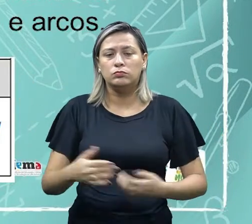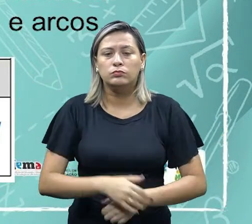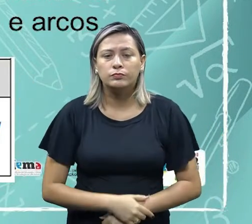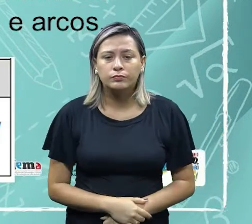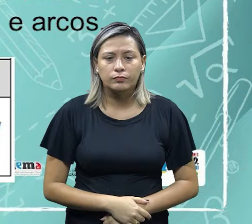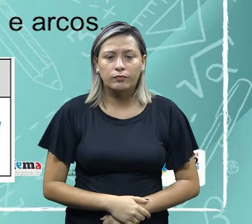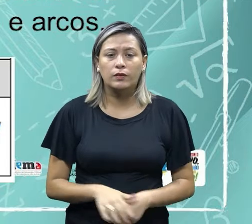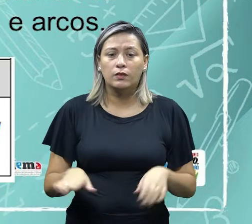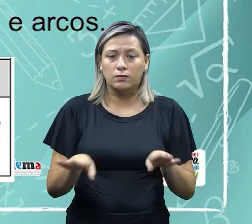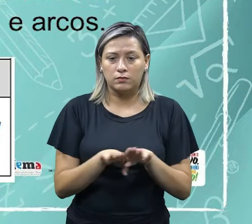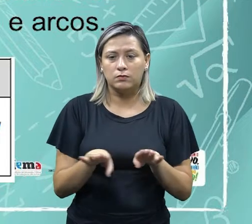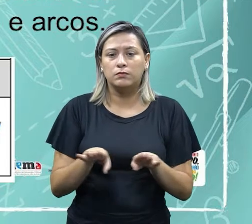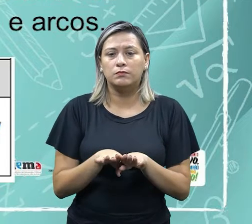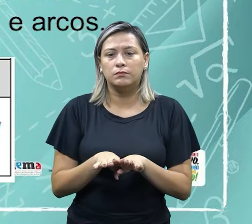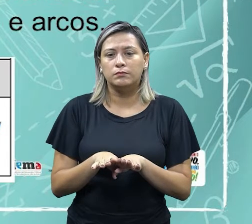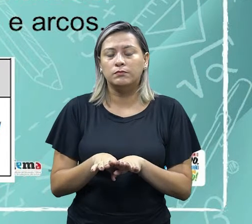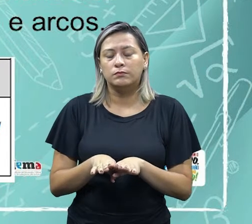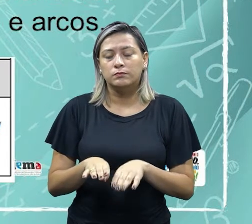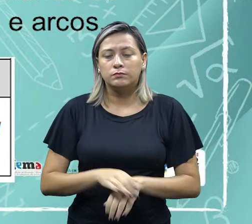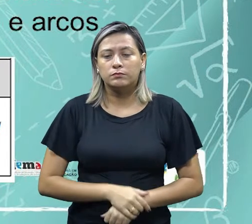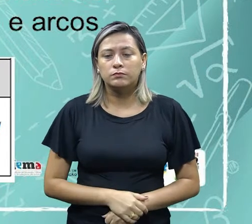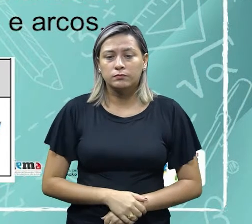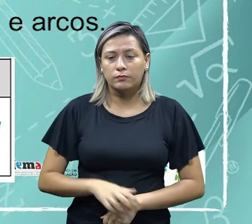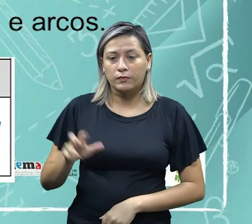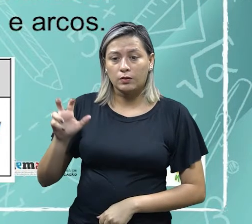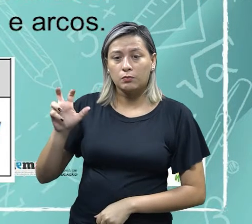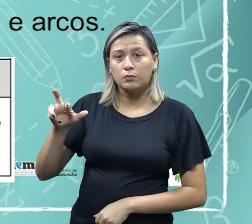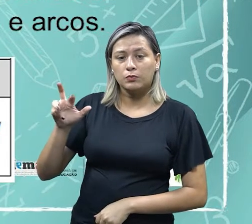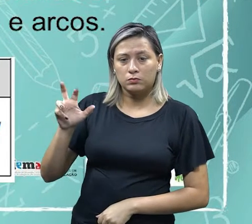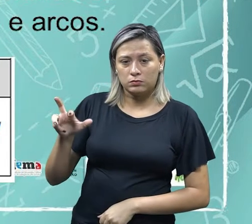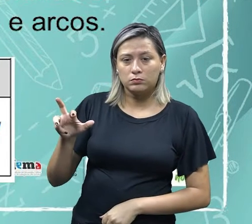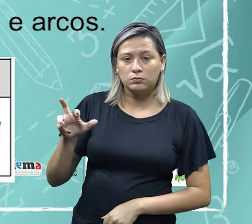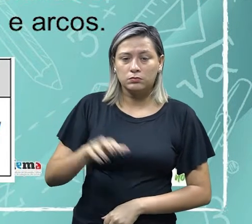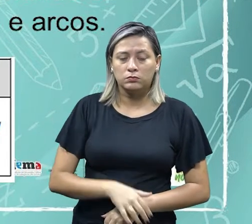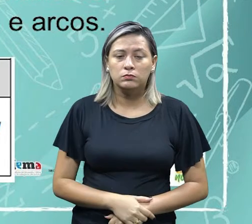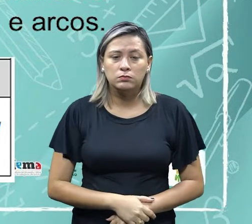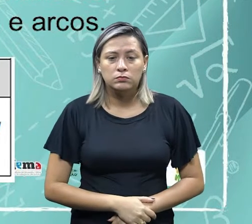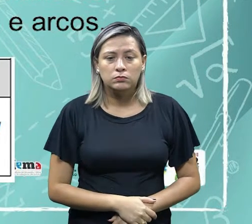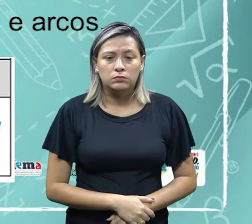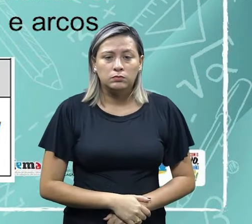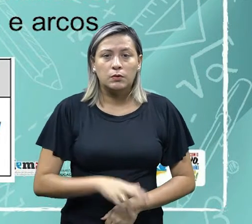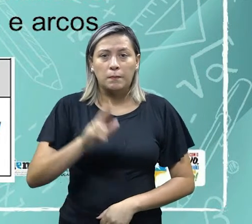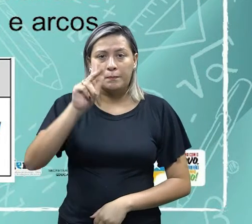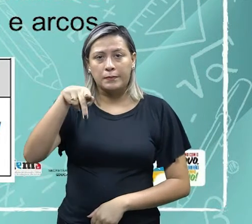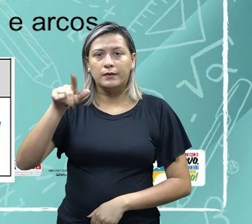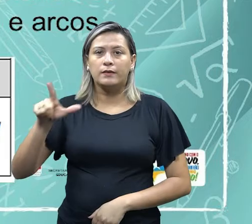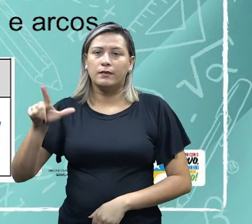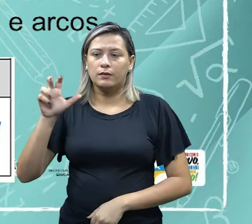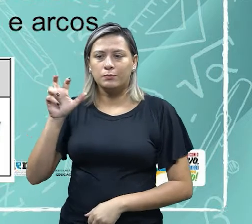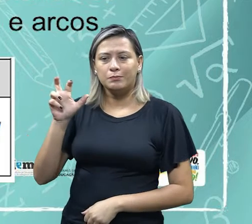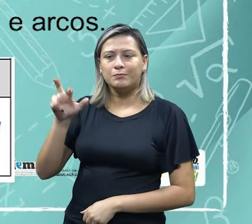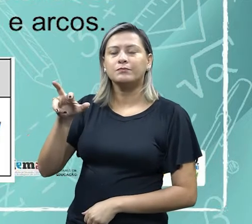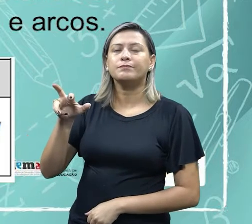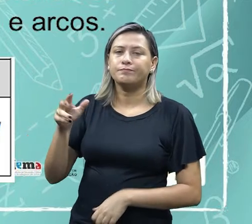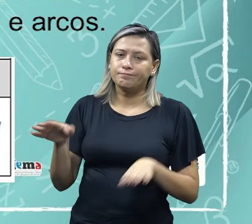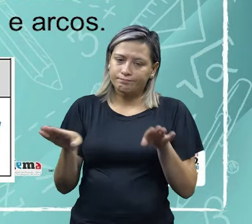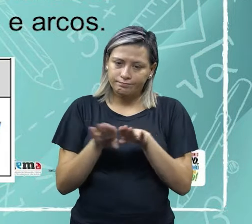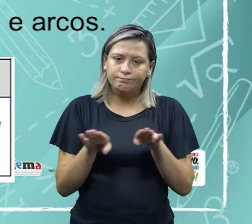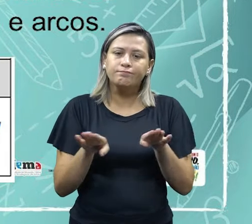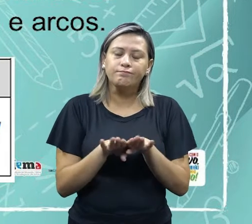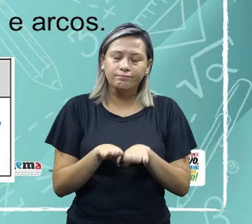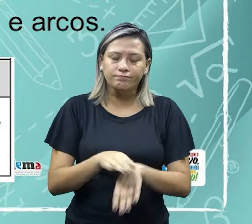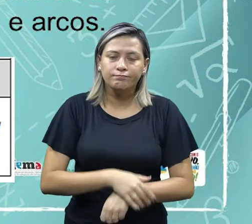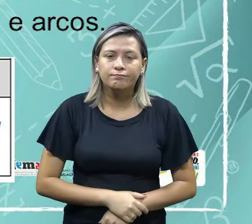que aciona o comando Polyline e o atalho PL também novamente, ó,